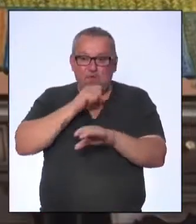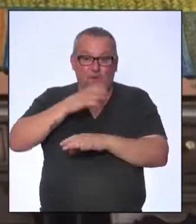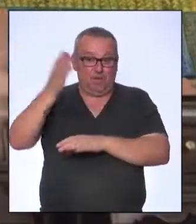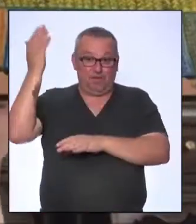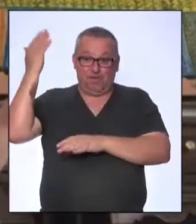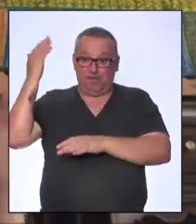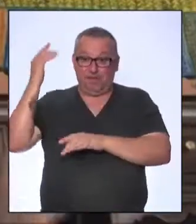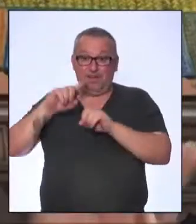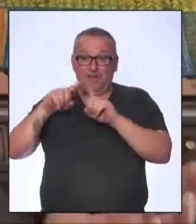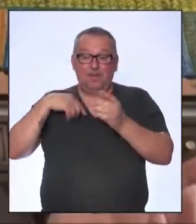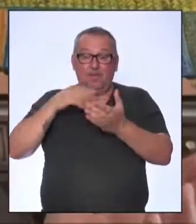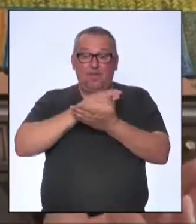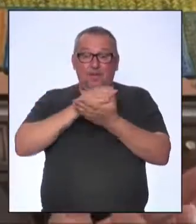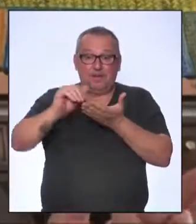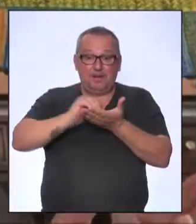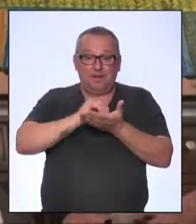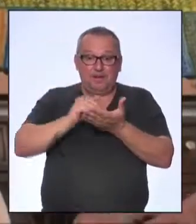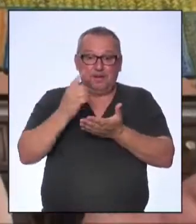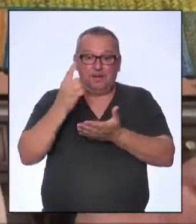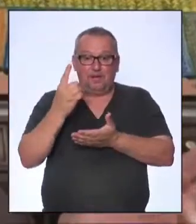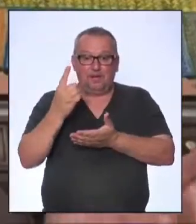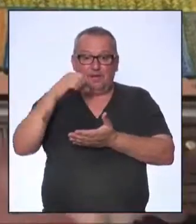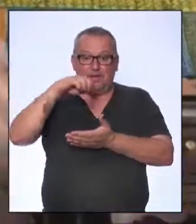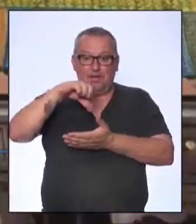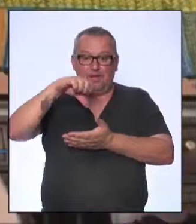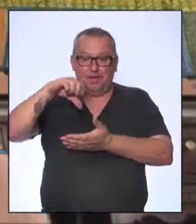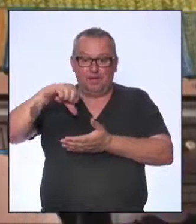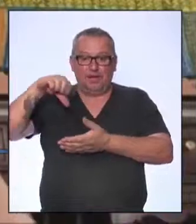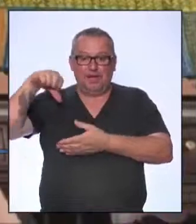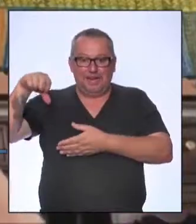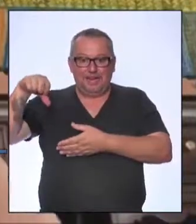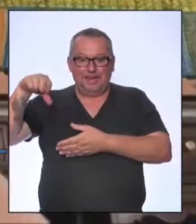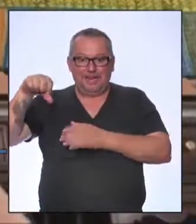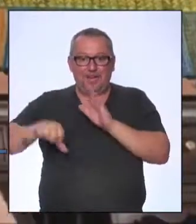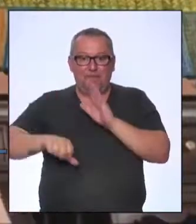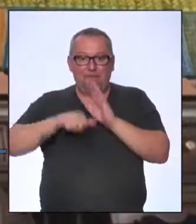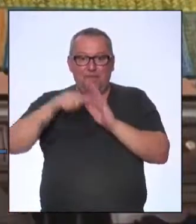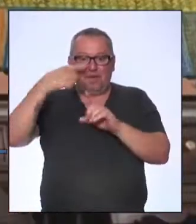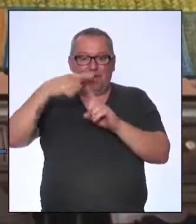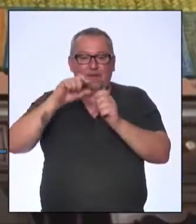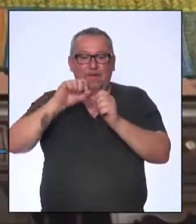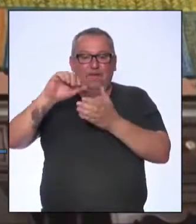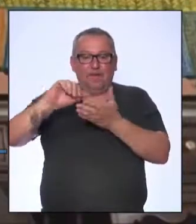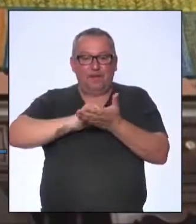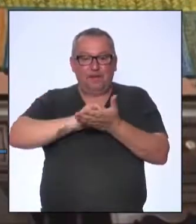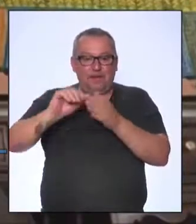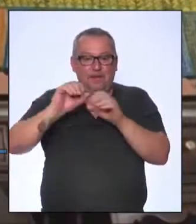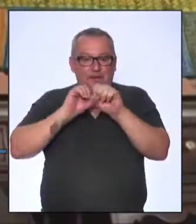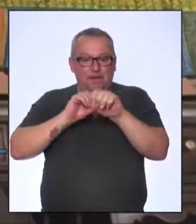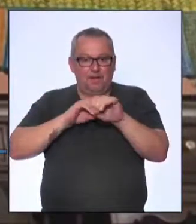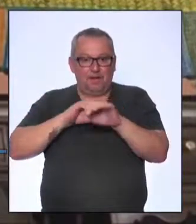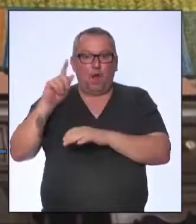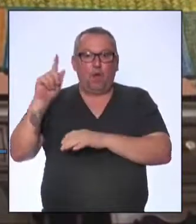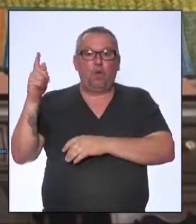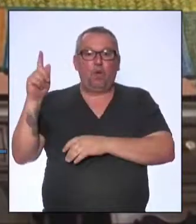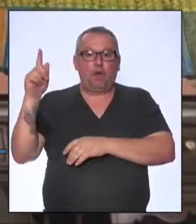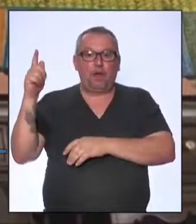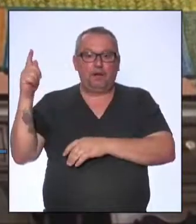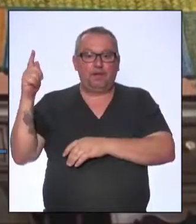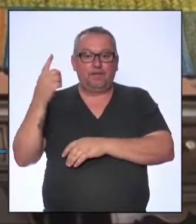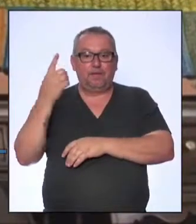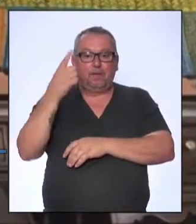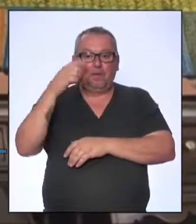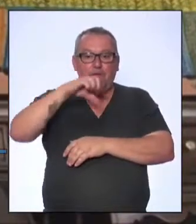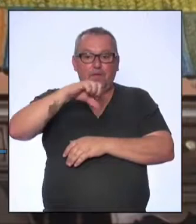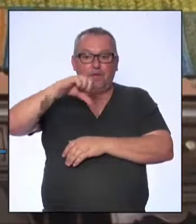então eu comecei a ser secretária em 1999. A primeira vez que eu fui secretária da Educação em Goiás foi em